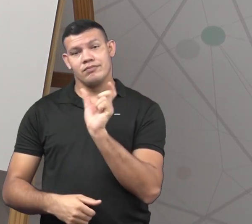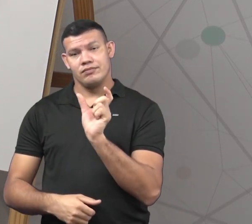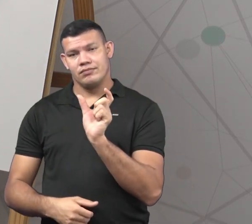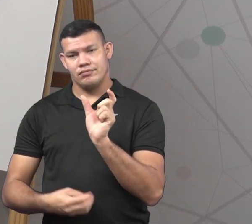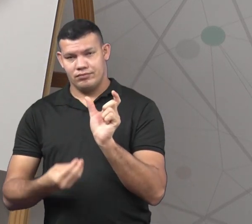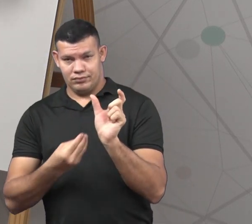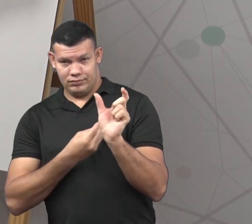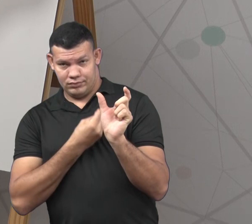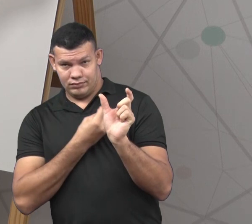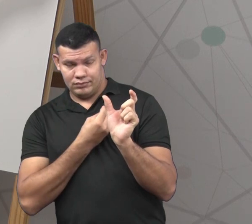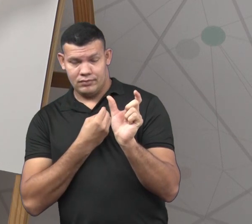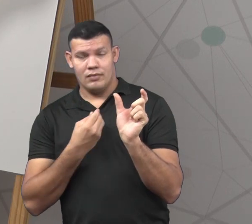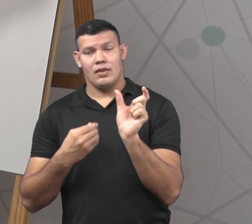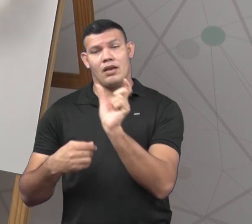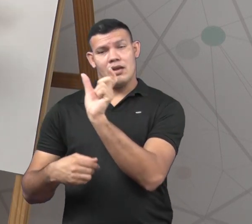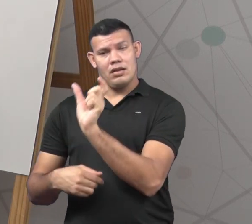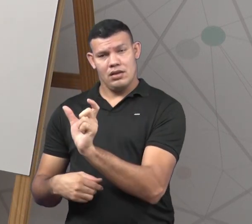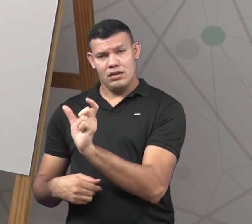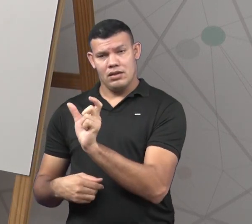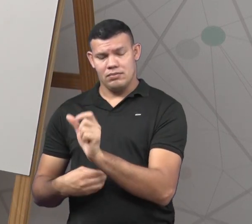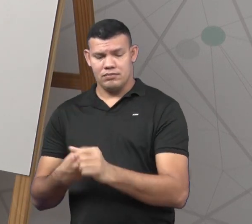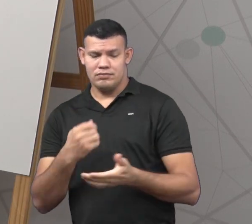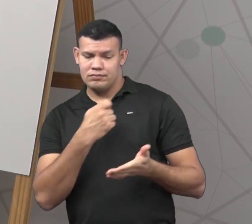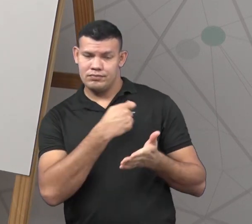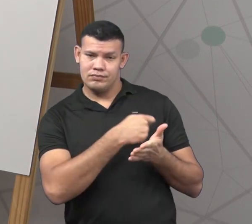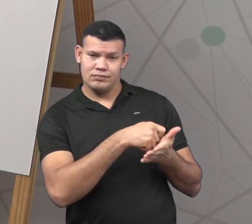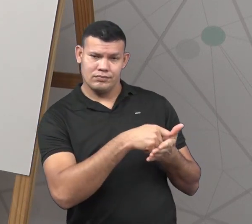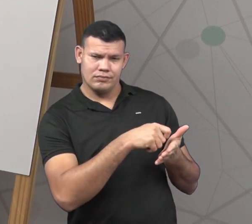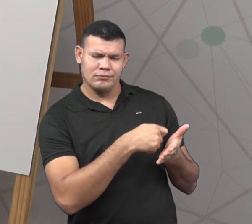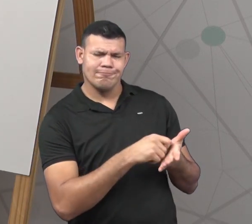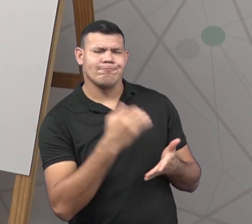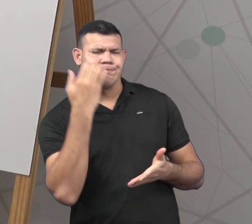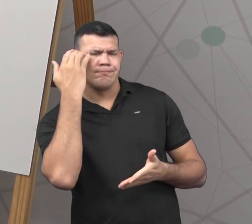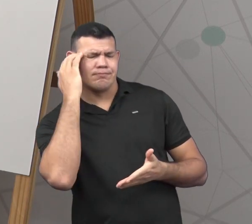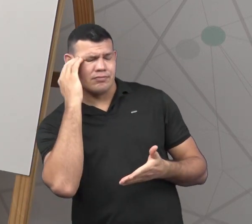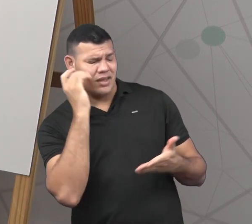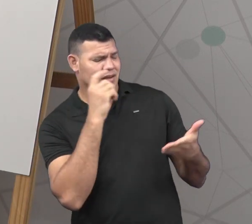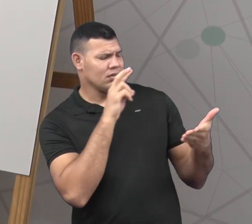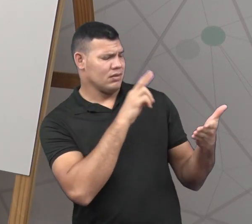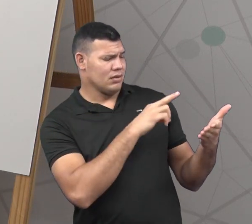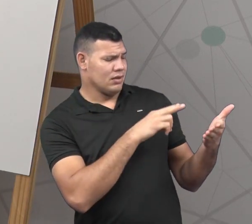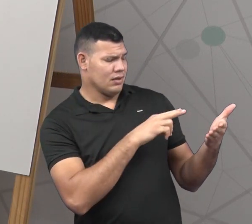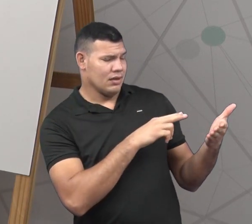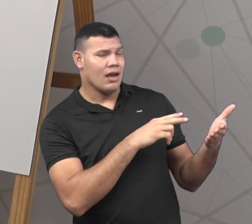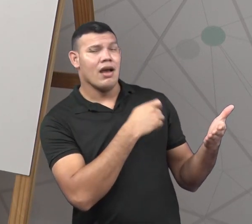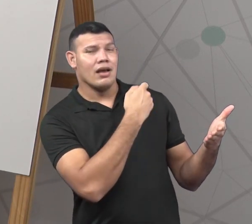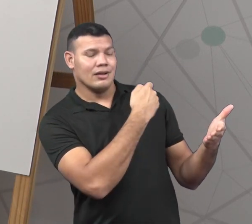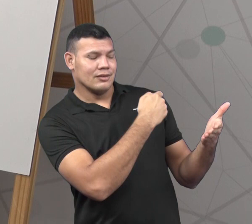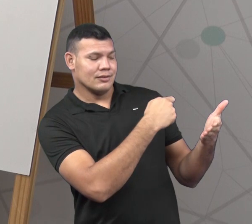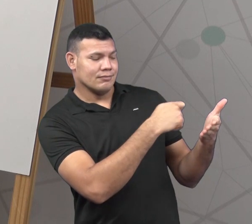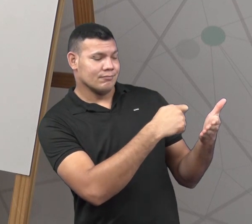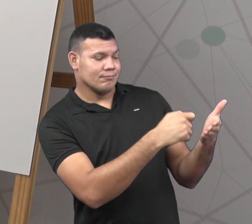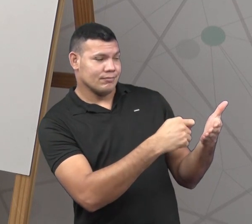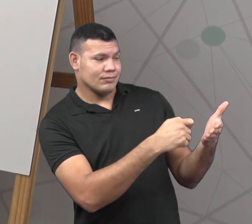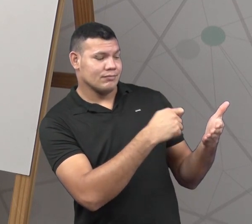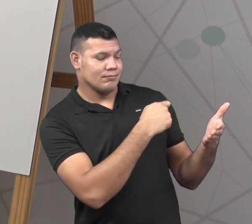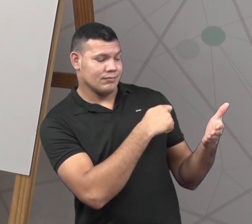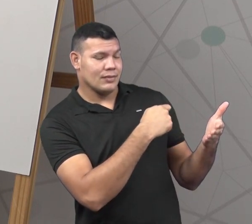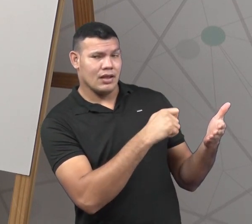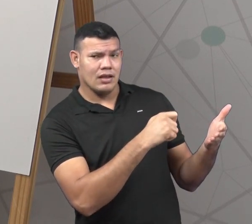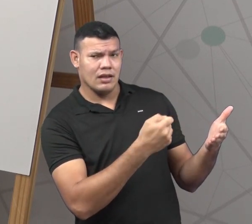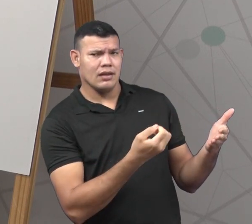vida e escrita. Então, o que que eu vou entender? Eu vou escrever, tá falando o seguinte,